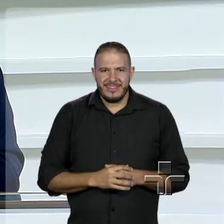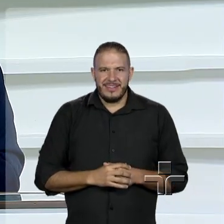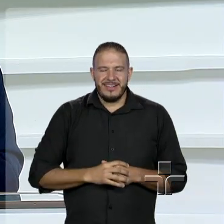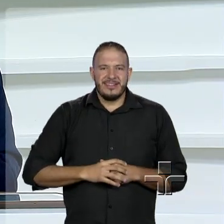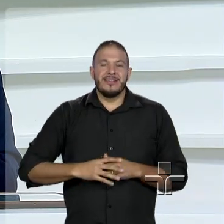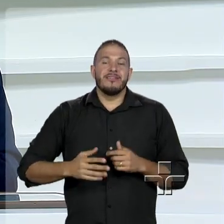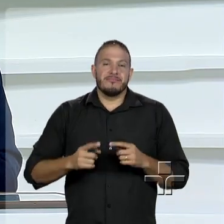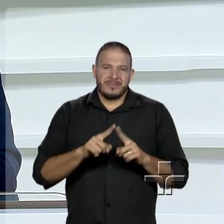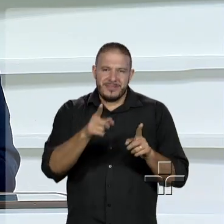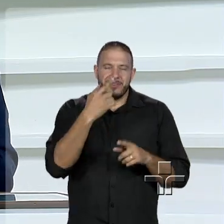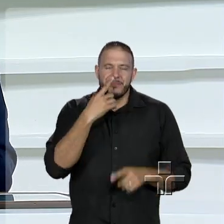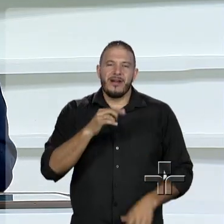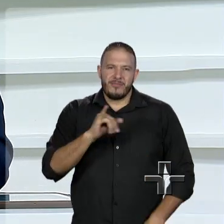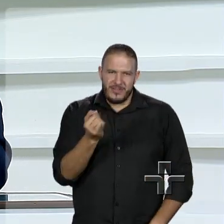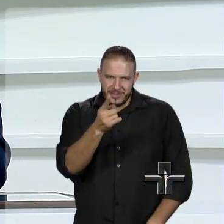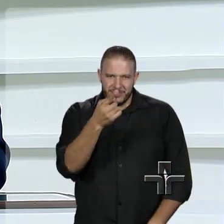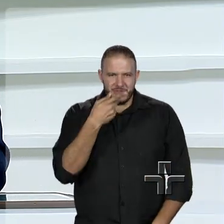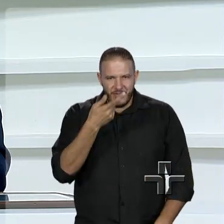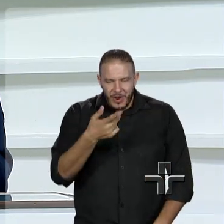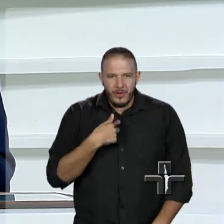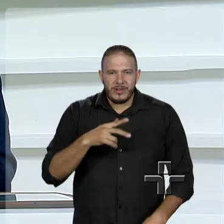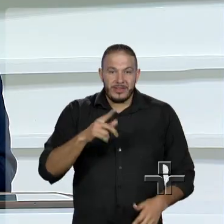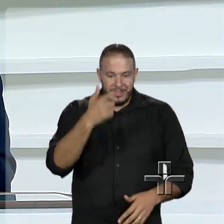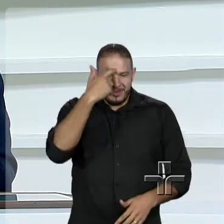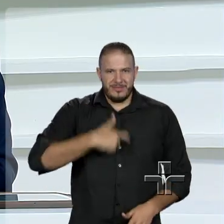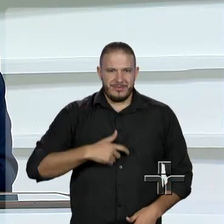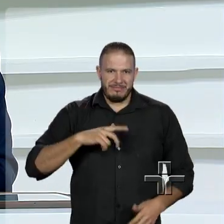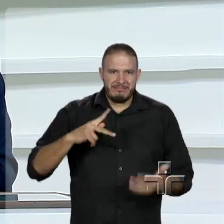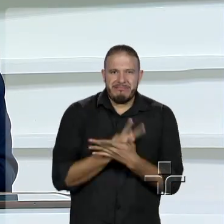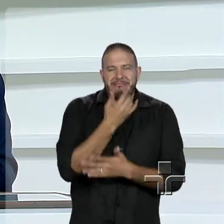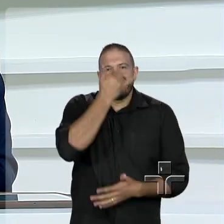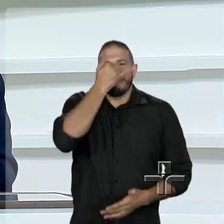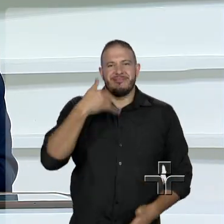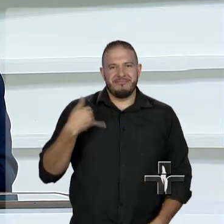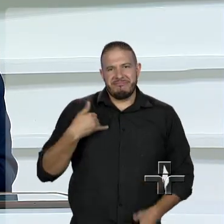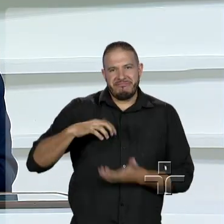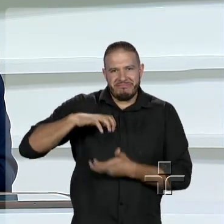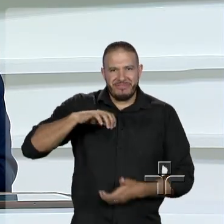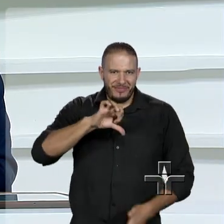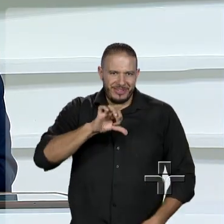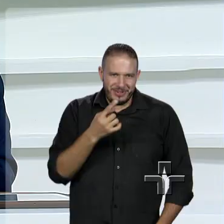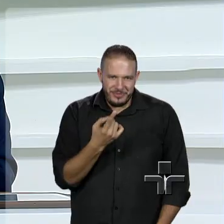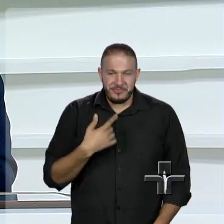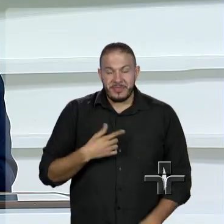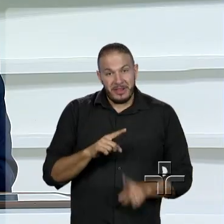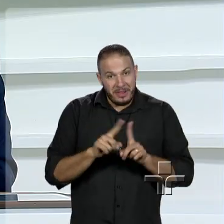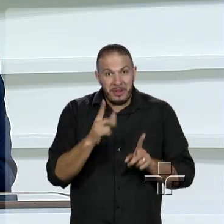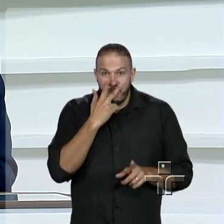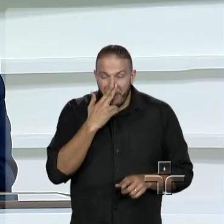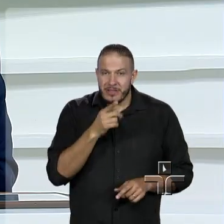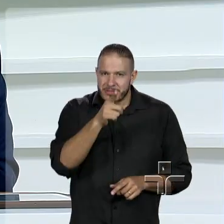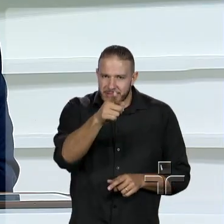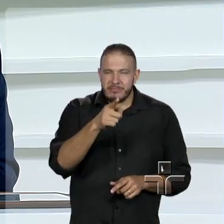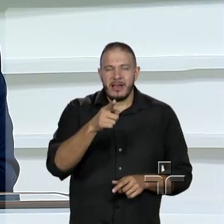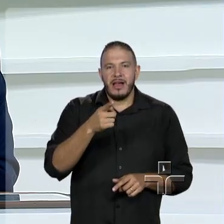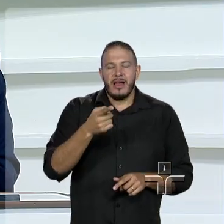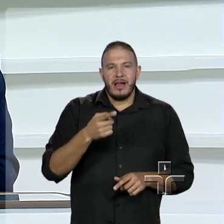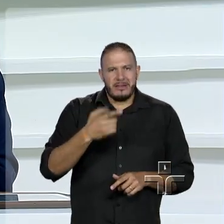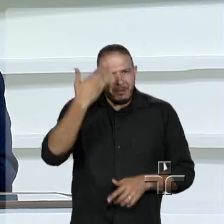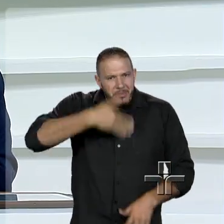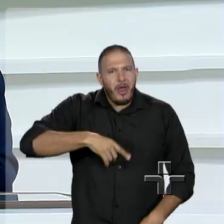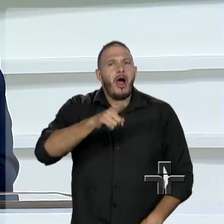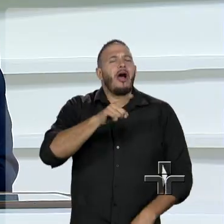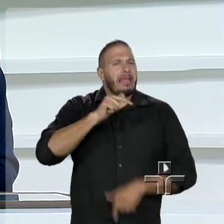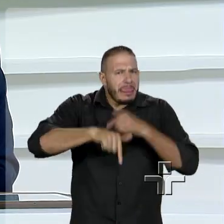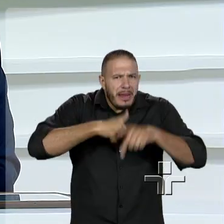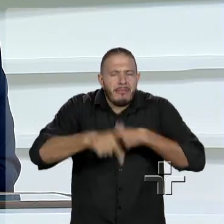que o senhor mencionou, que o senhor é um acidente, na verdade, eu acho que o senhor é a prova de que a atividade mental é